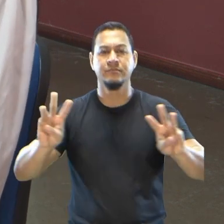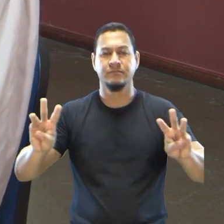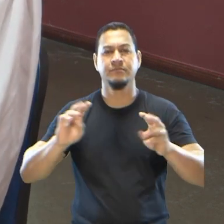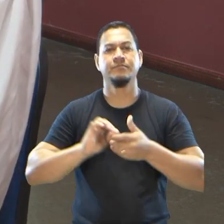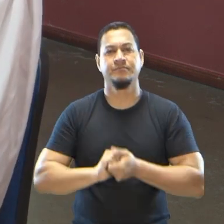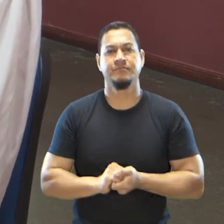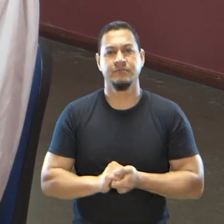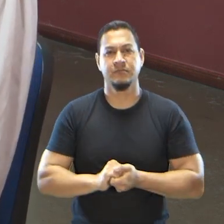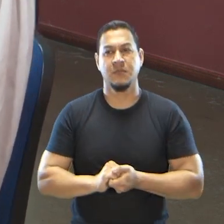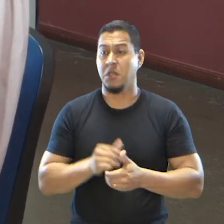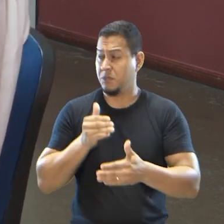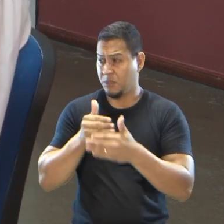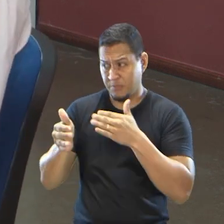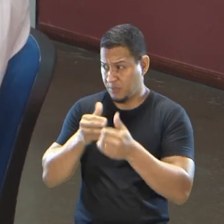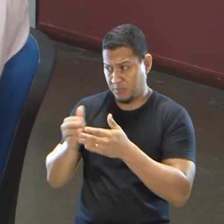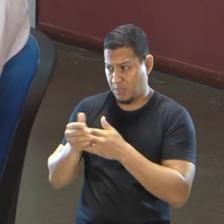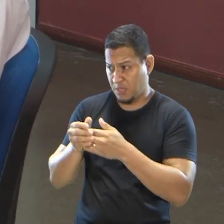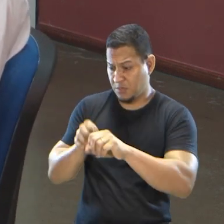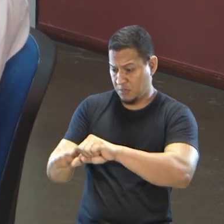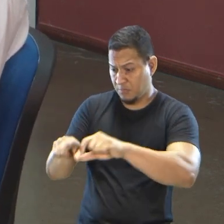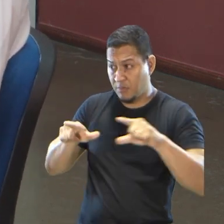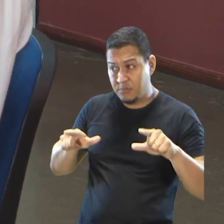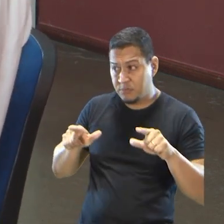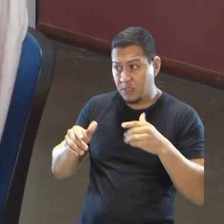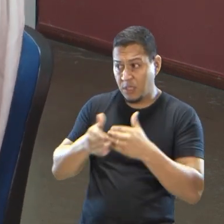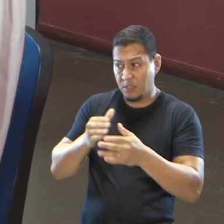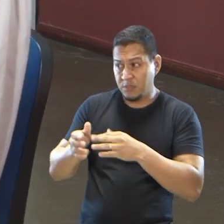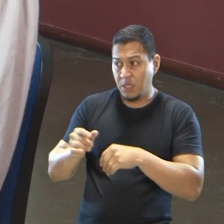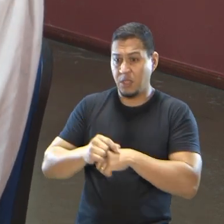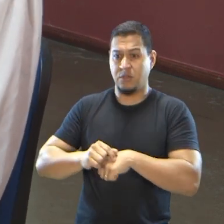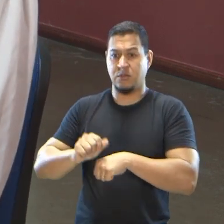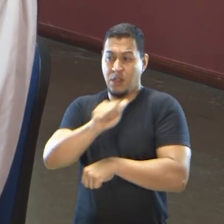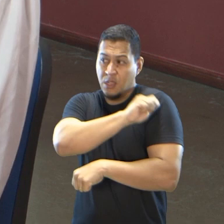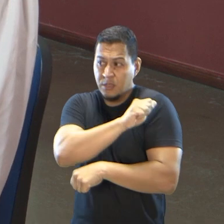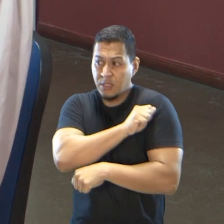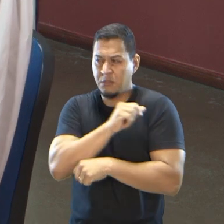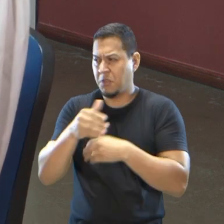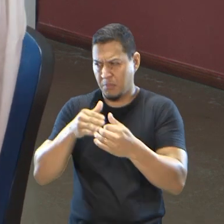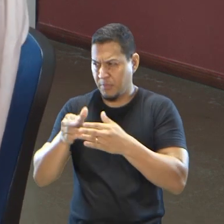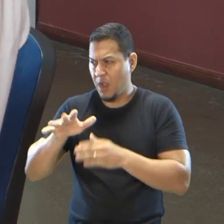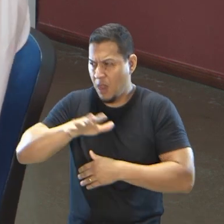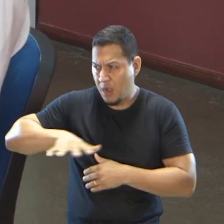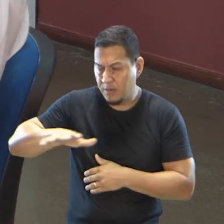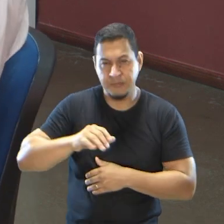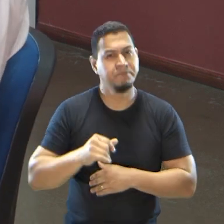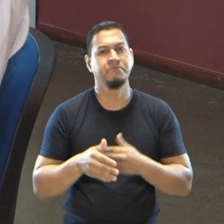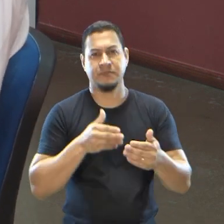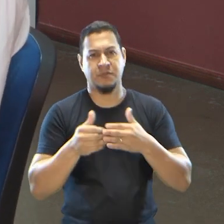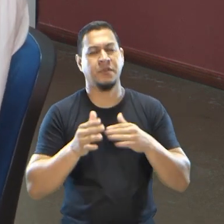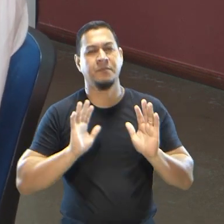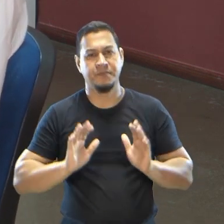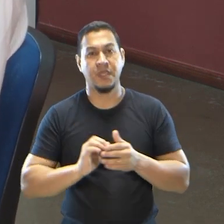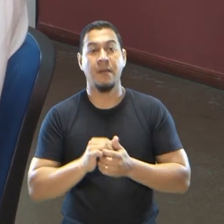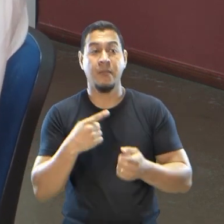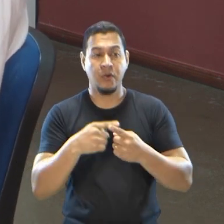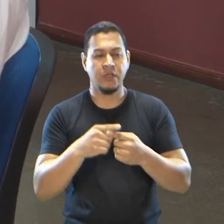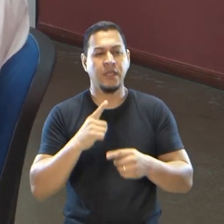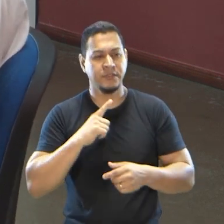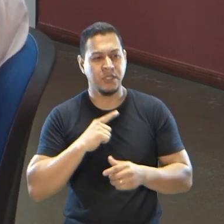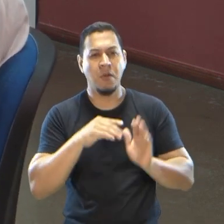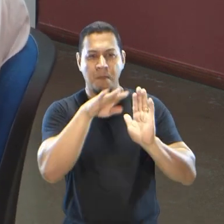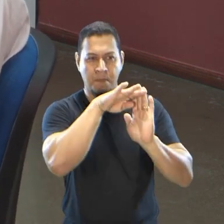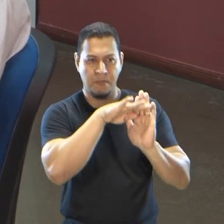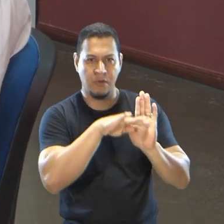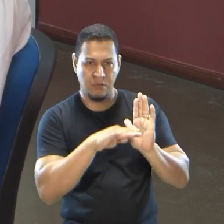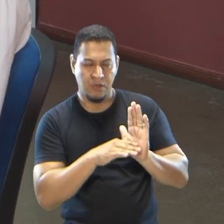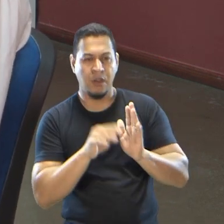site. O site é EVEN3. Independente da graduação, da área? Independente da graduação e da área. Exato. Por ser um programa